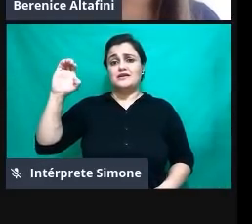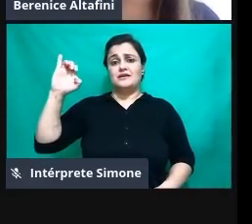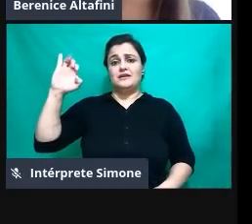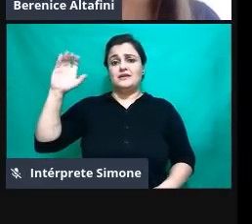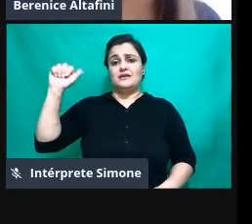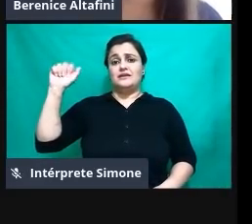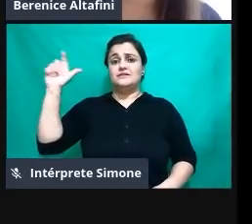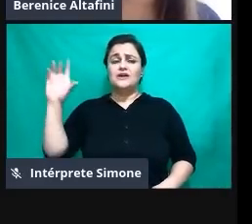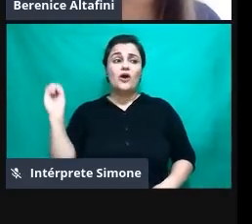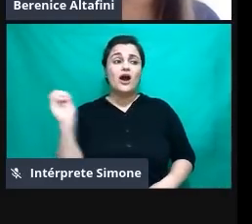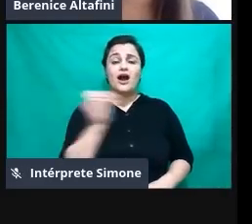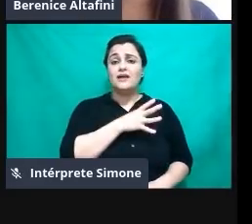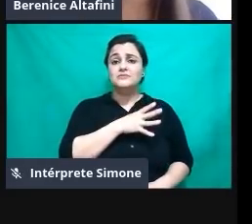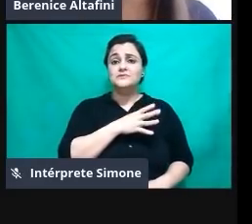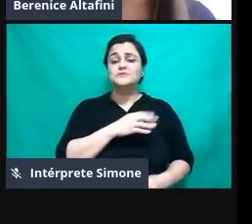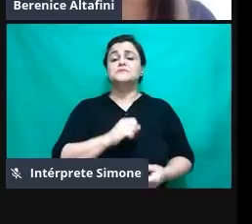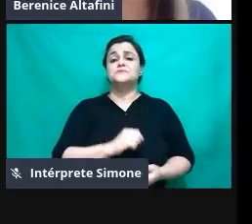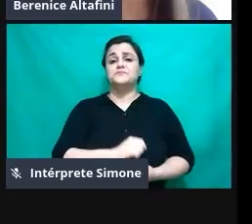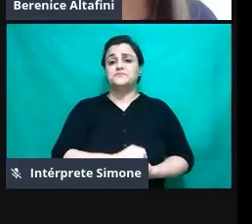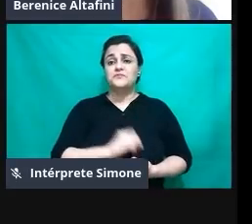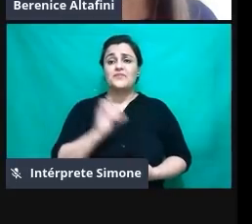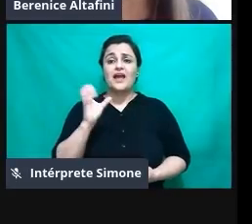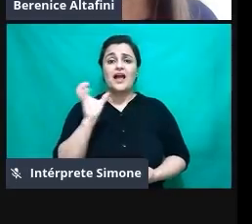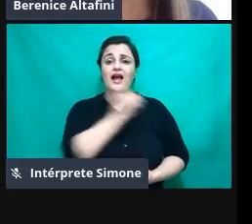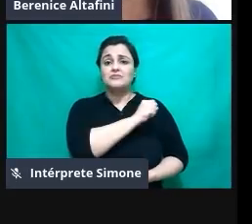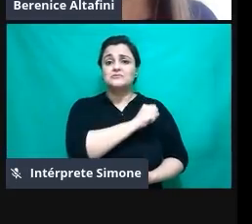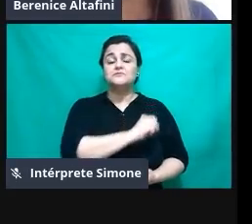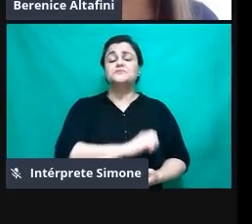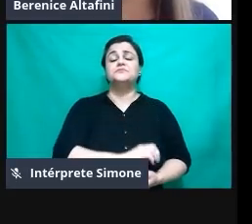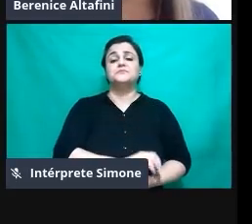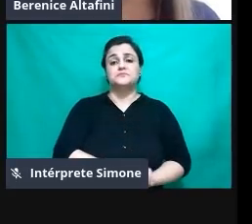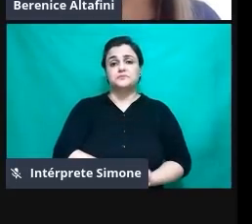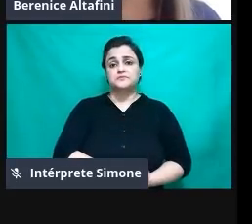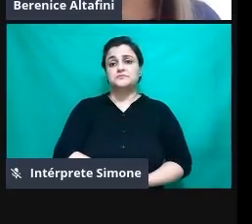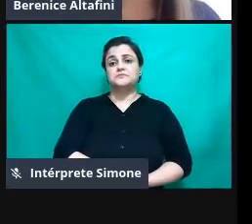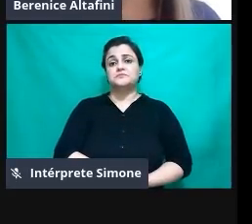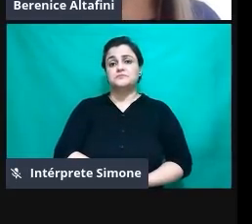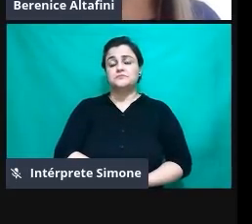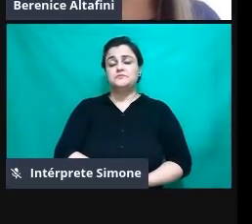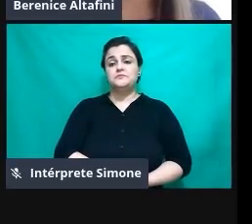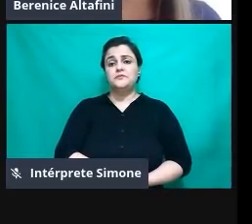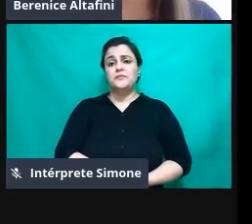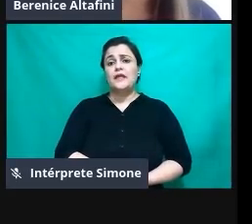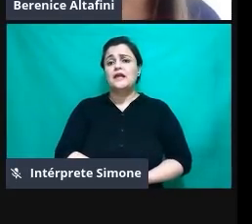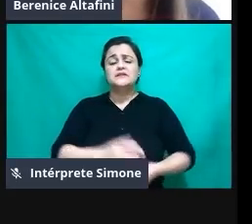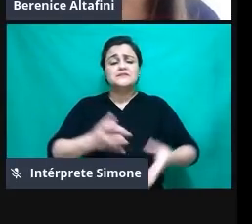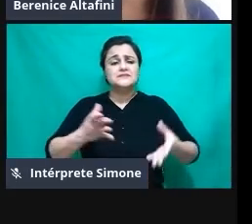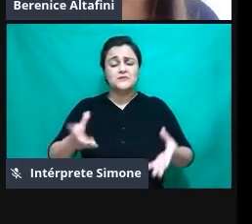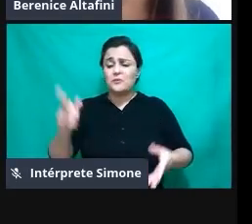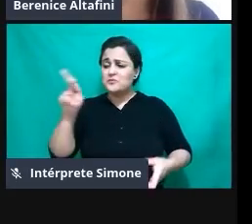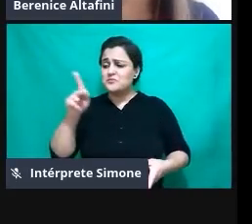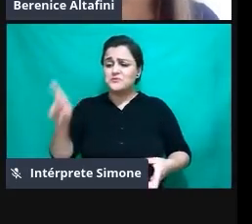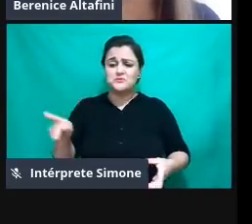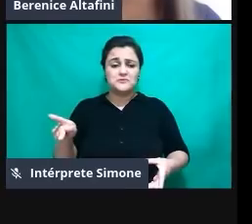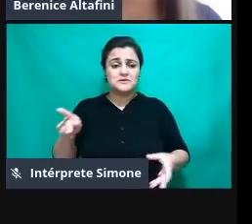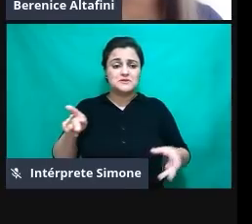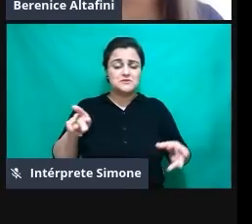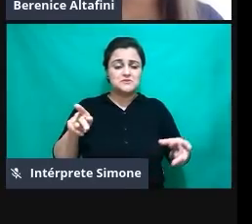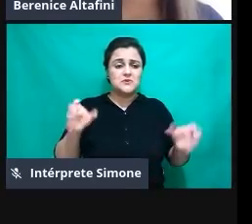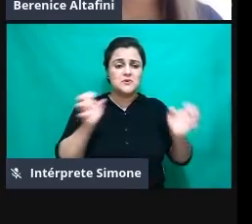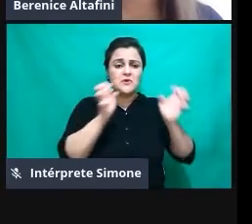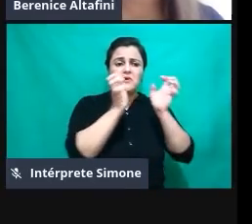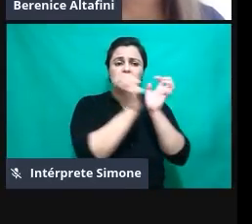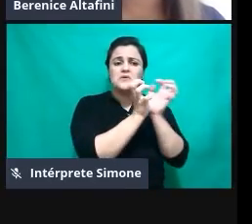de um dia para o outro preparar e organizar tudo para que o ensino